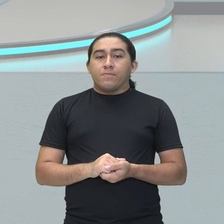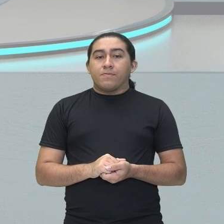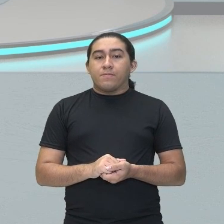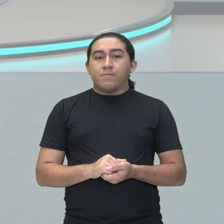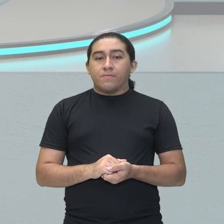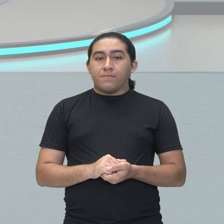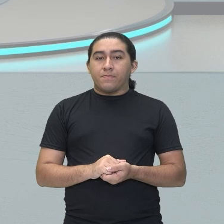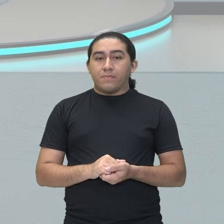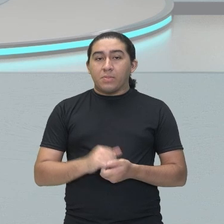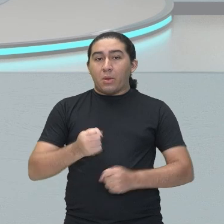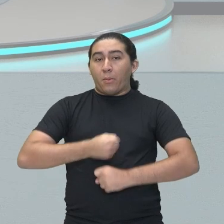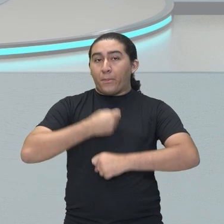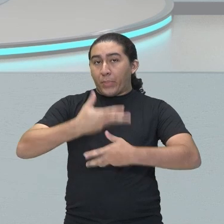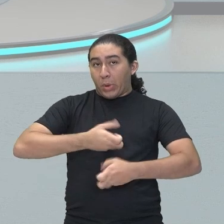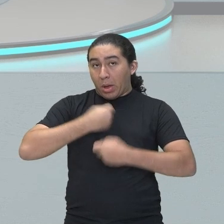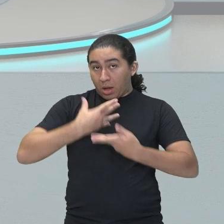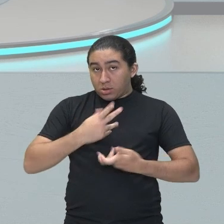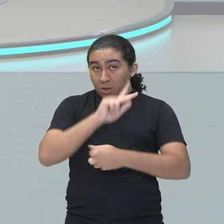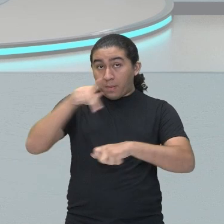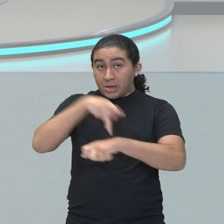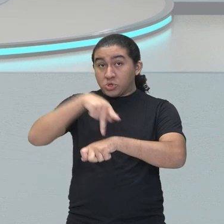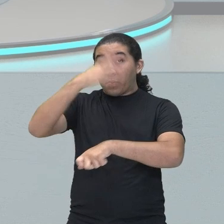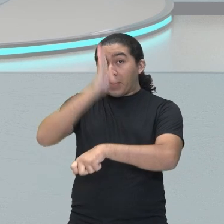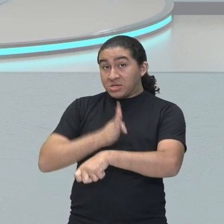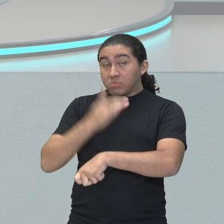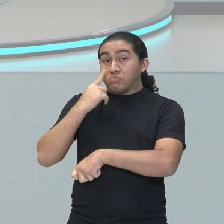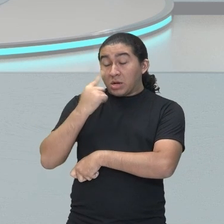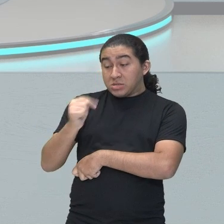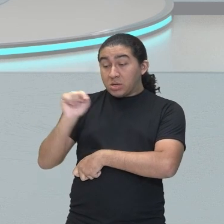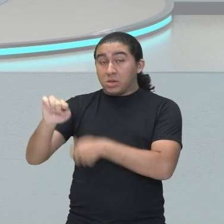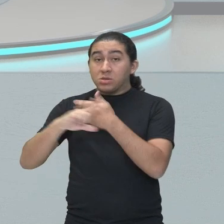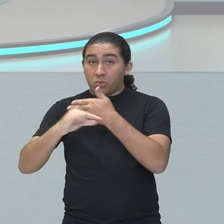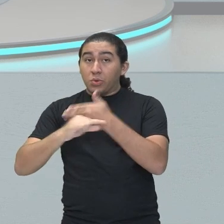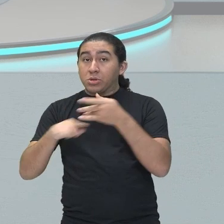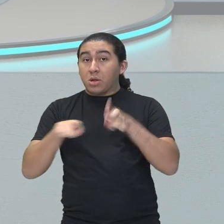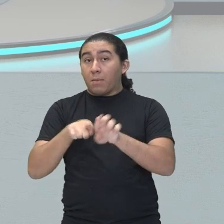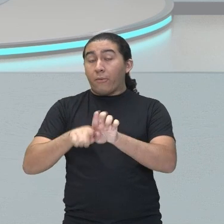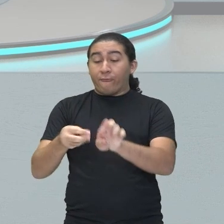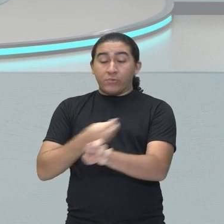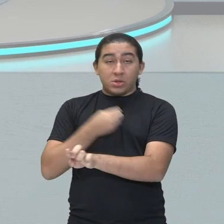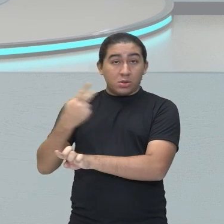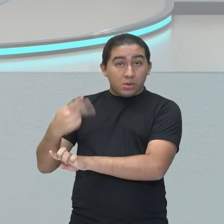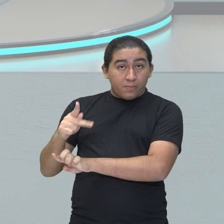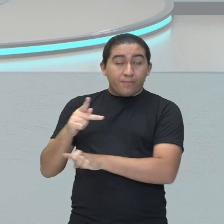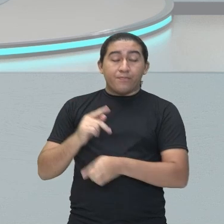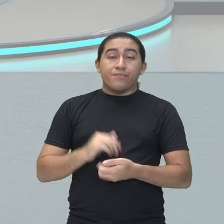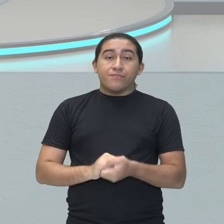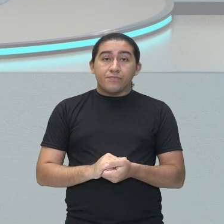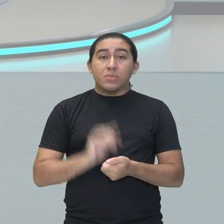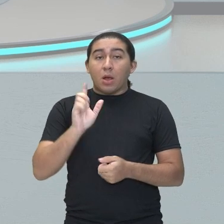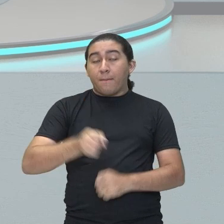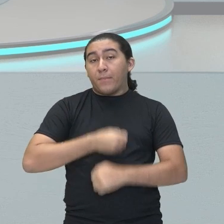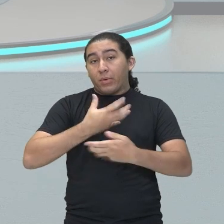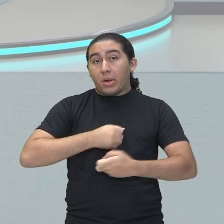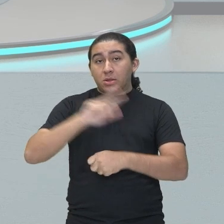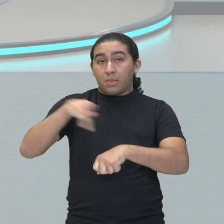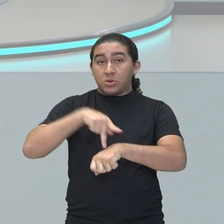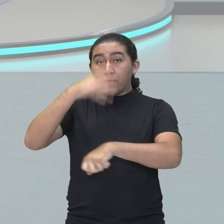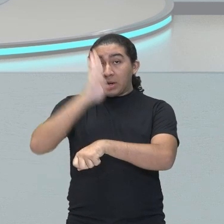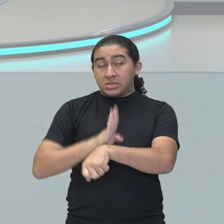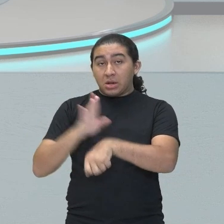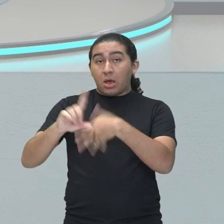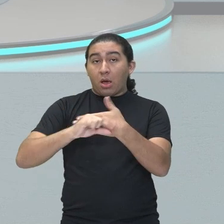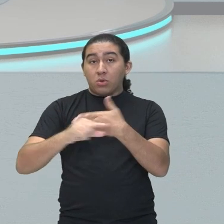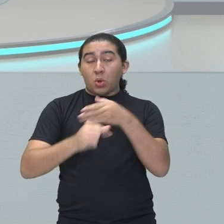um poeta brasileiro. É muito interessante a história desse Basílio da Gama. Ele foi um poeta brasileiro, autor do poema